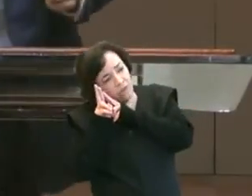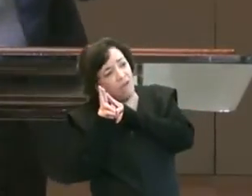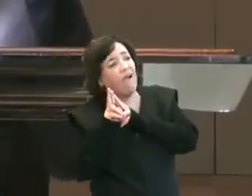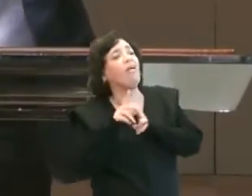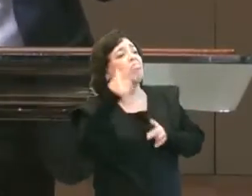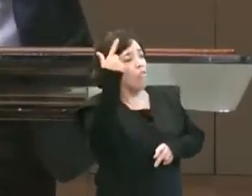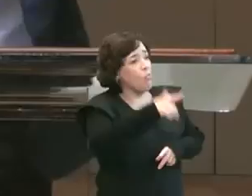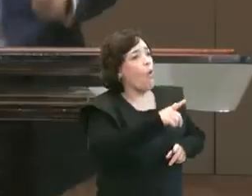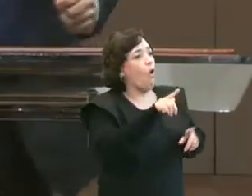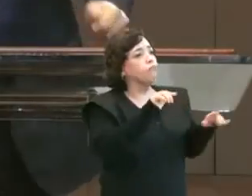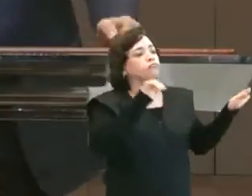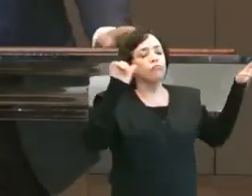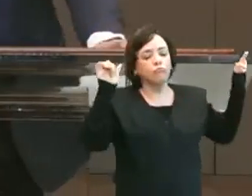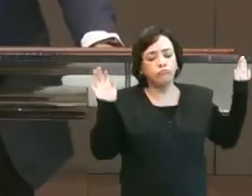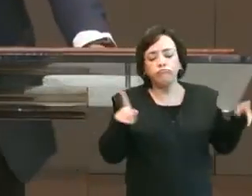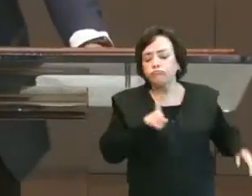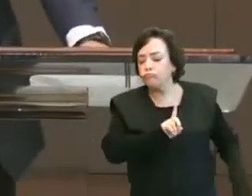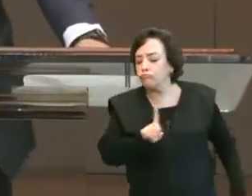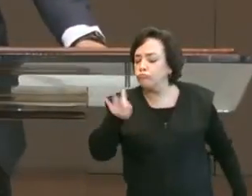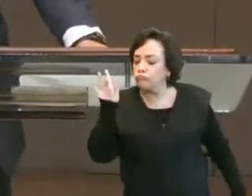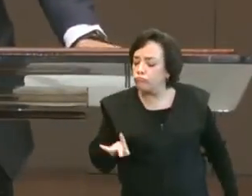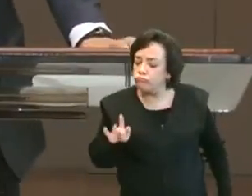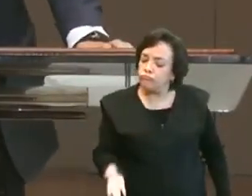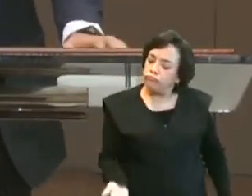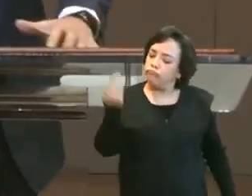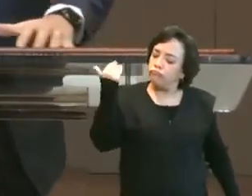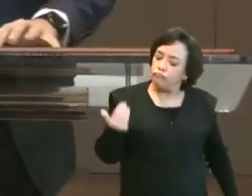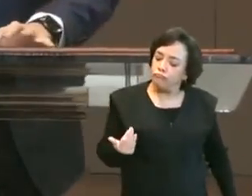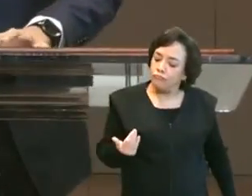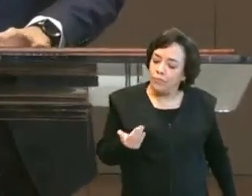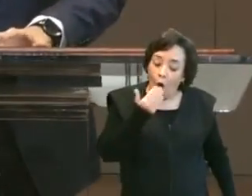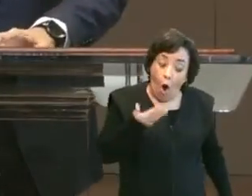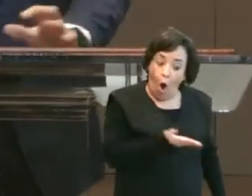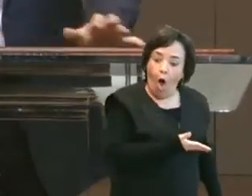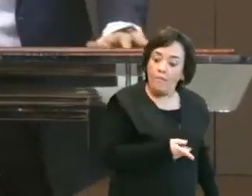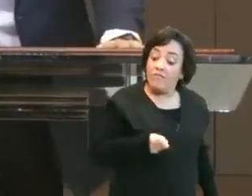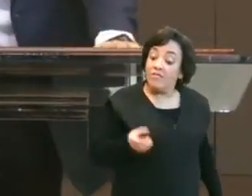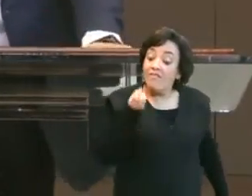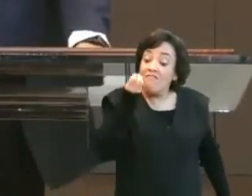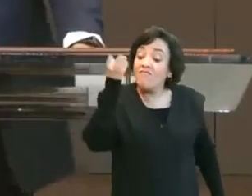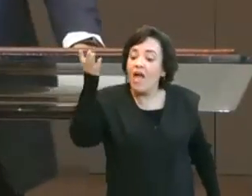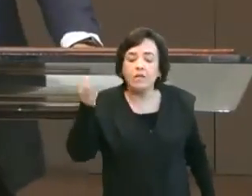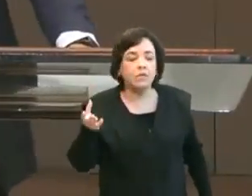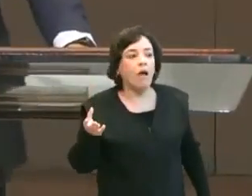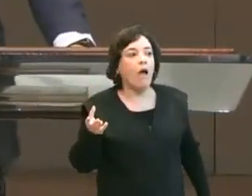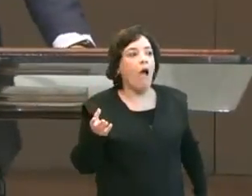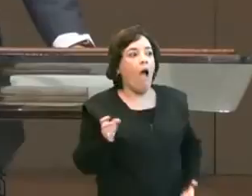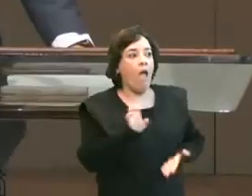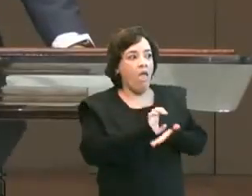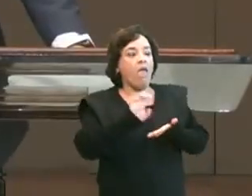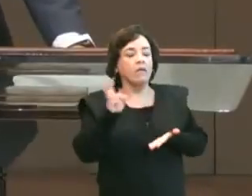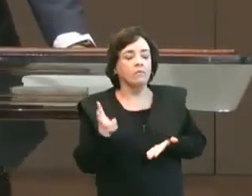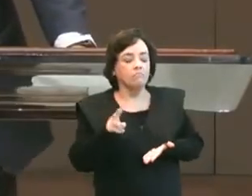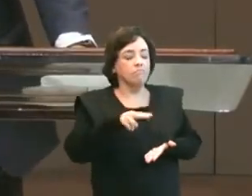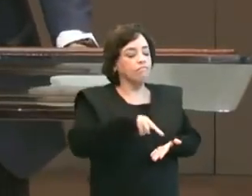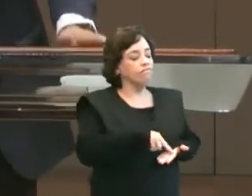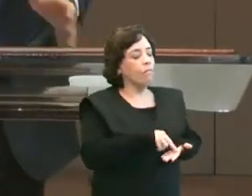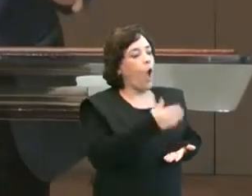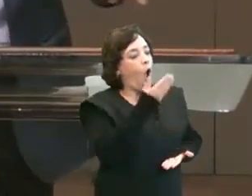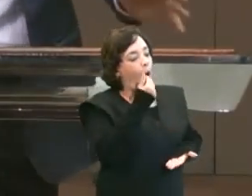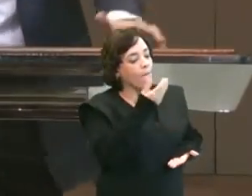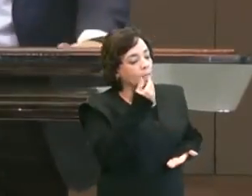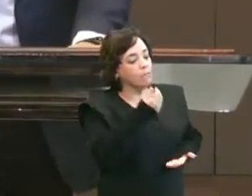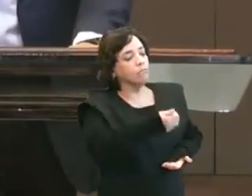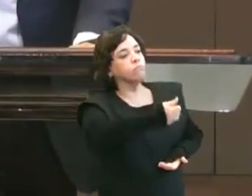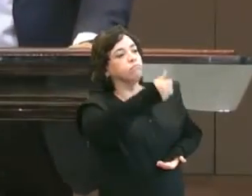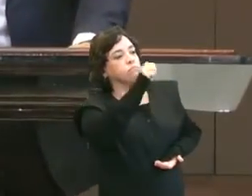disse: levanta, come, pois a sua viagem será muito longa. Então ele se levantou, comeu e bebeu,